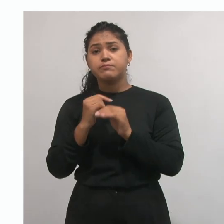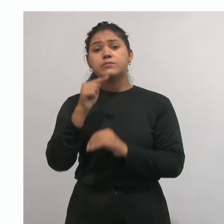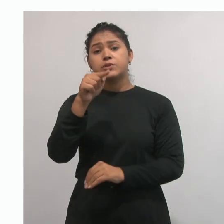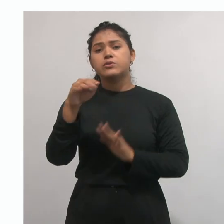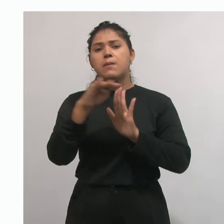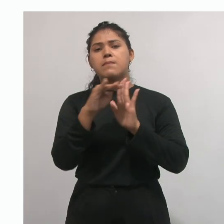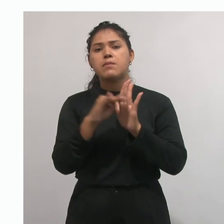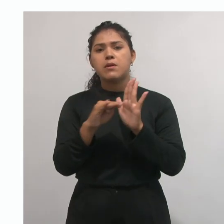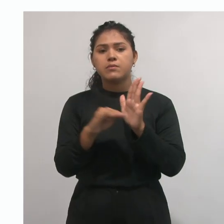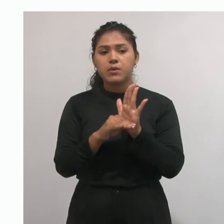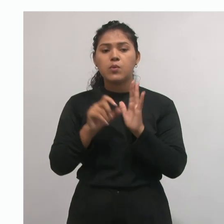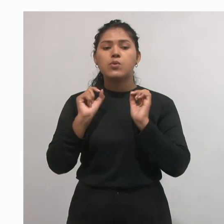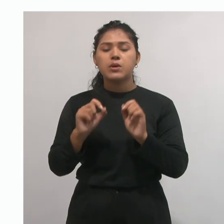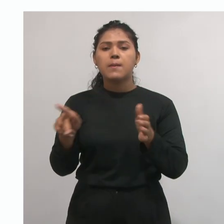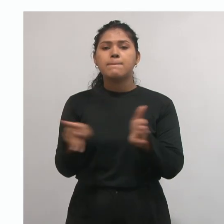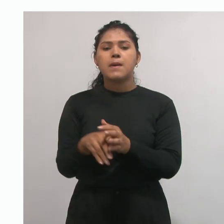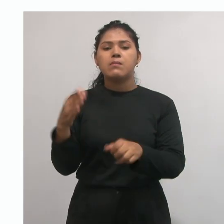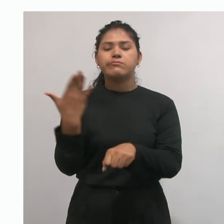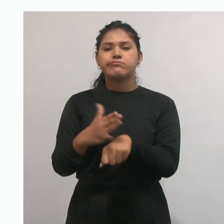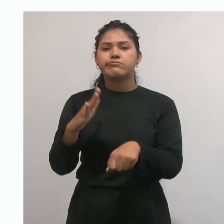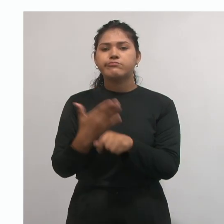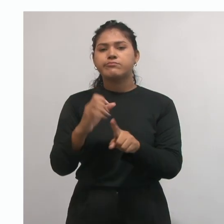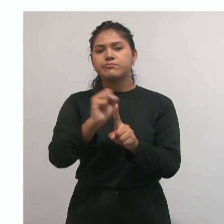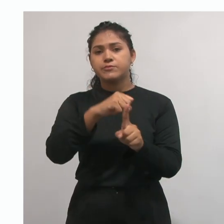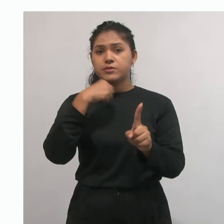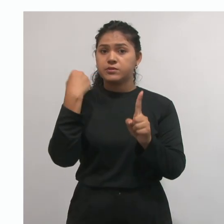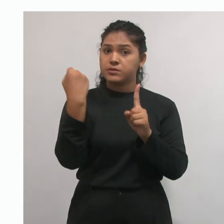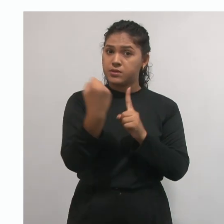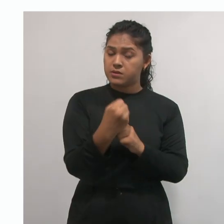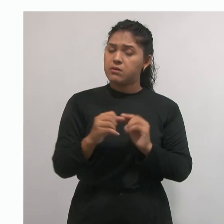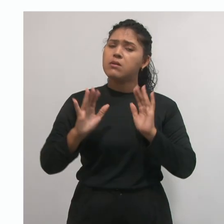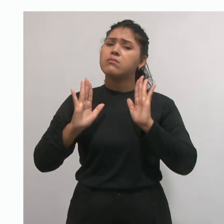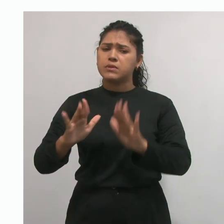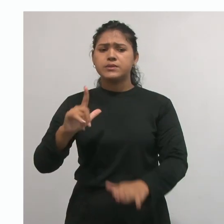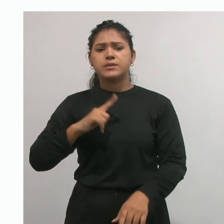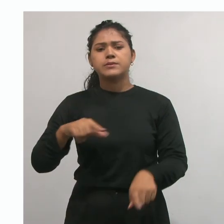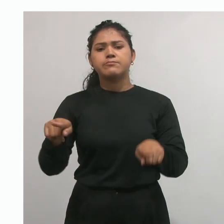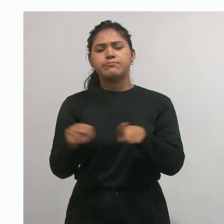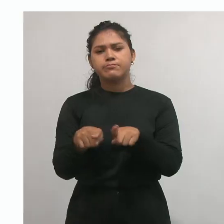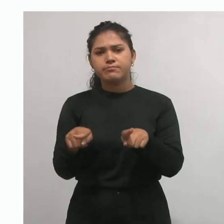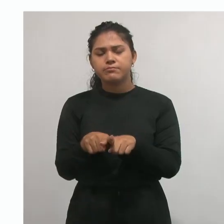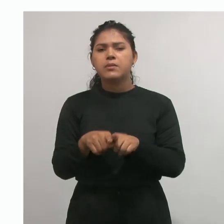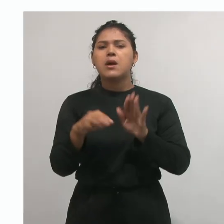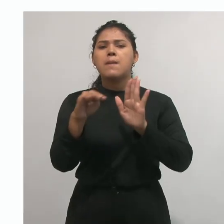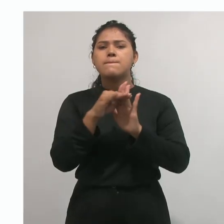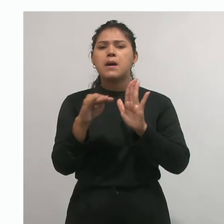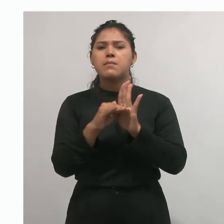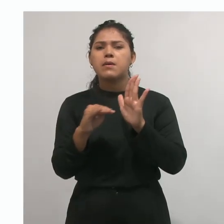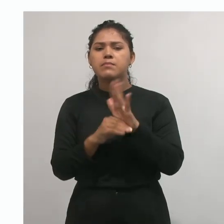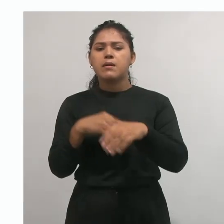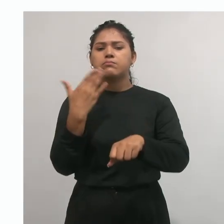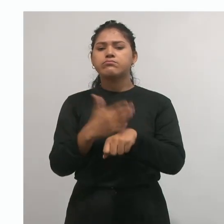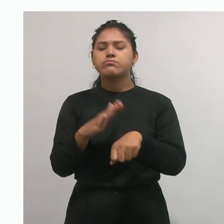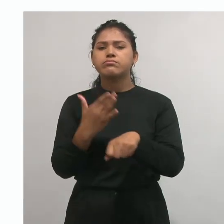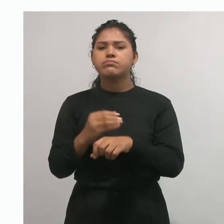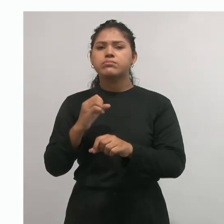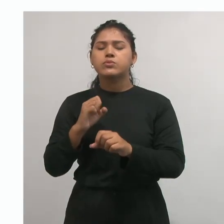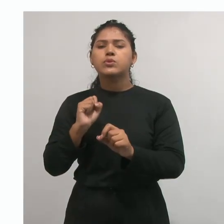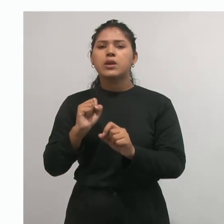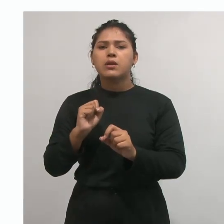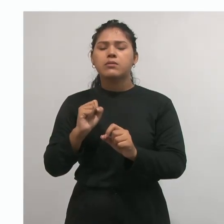Então, isso aqui são atitudes referentes ao posicionamento social, mas nós temos também